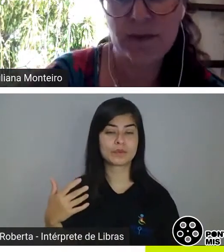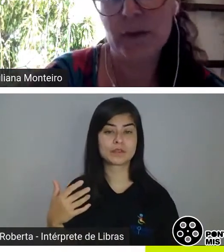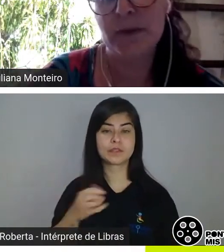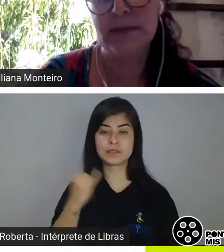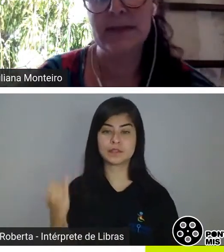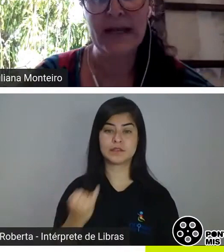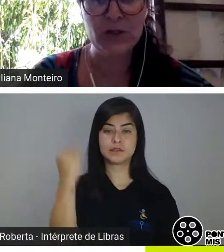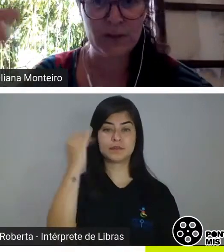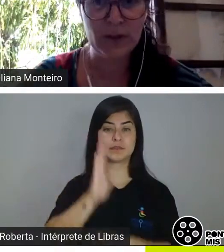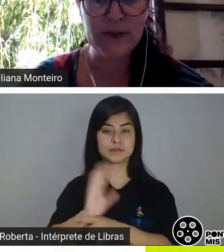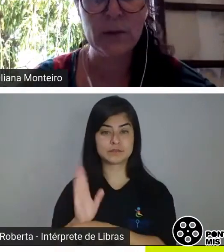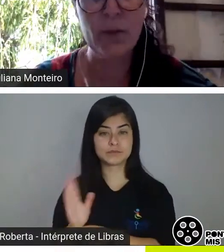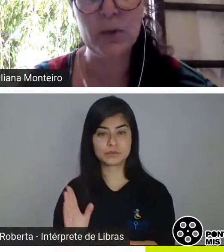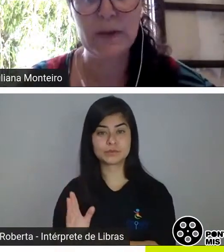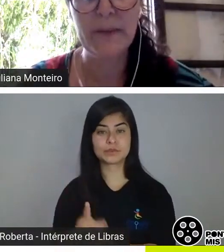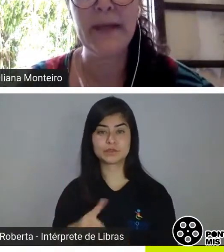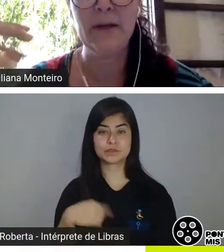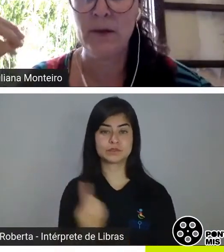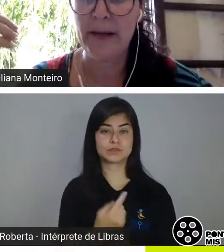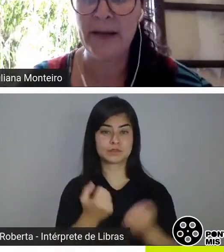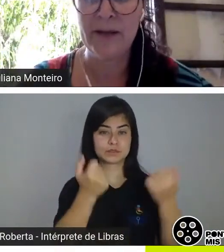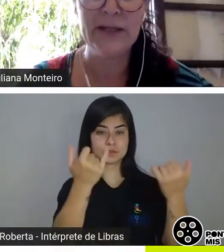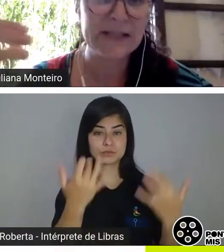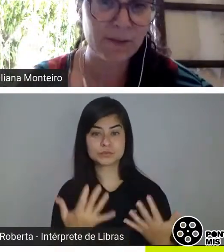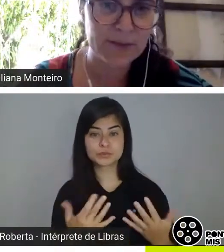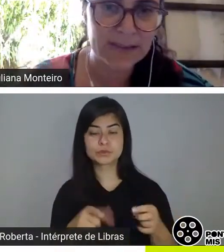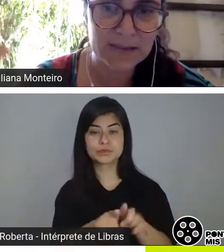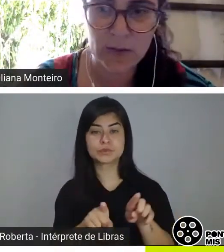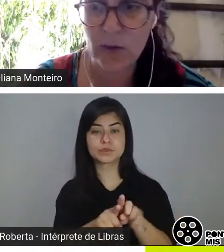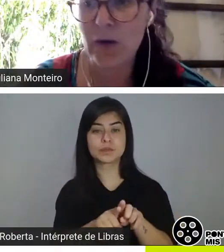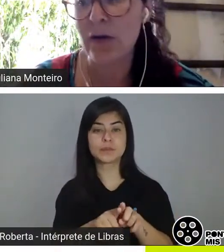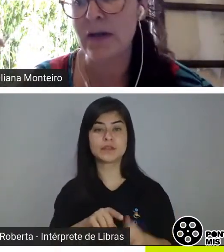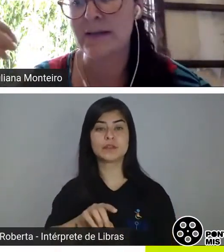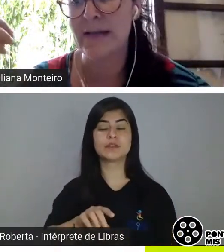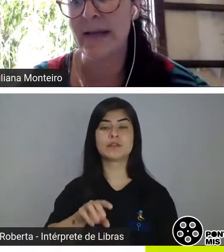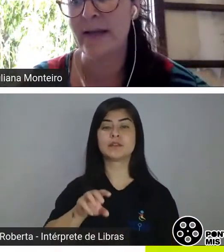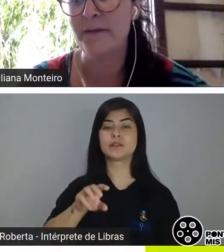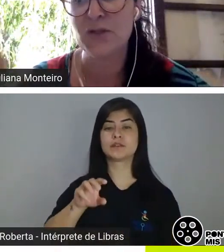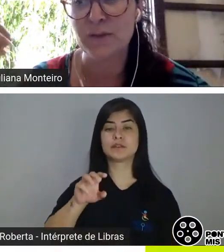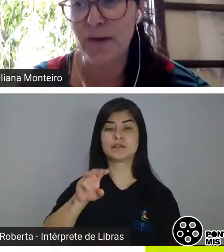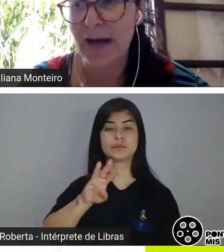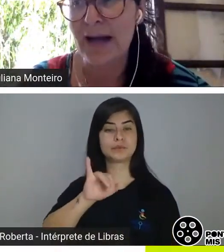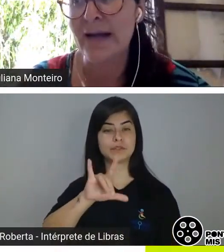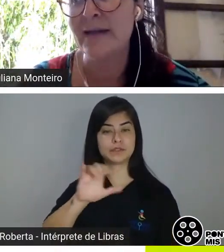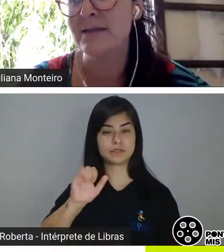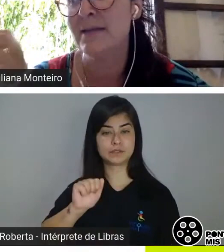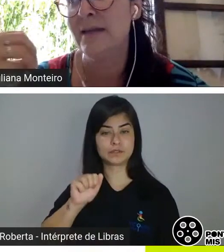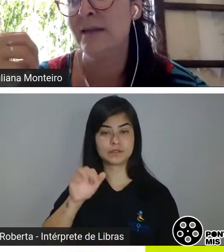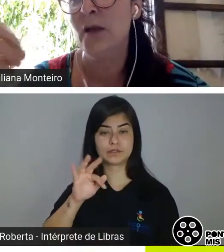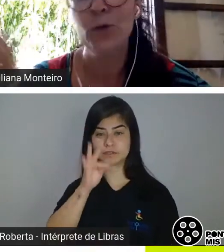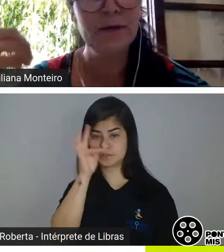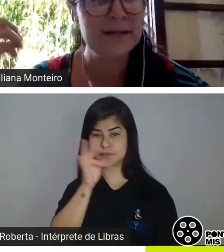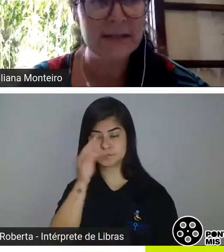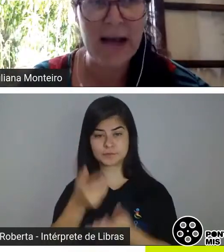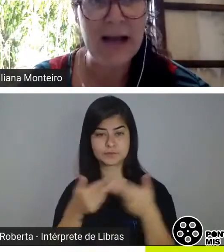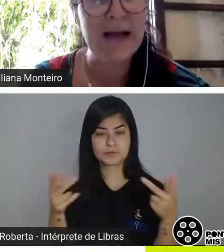importância dos seus filmes, né, a gente falou isso um pouco também, Ilha das Flores nas escolas, né, em festivais,